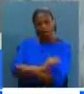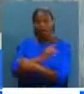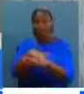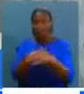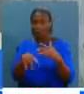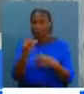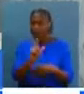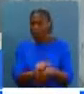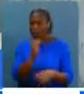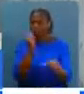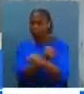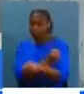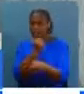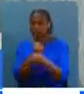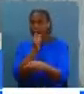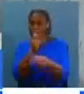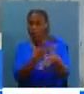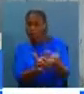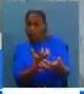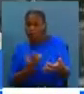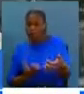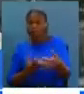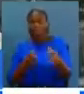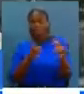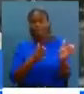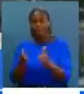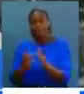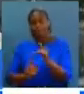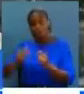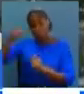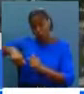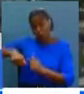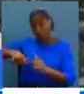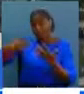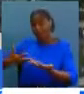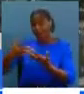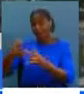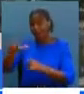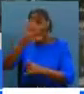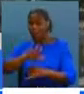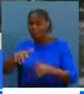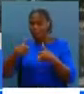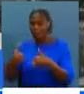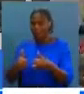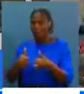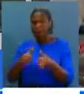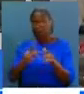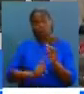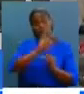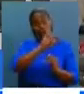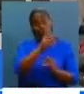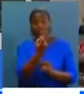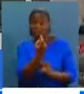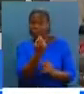foram feitas também obras de drenagem. A parte sul da urbe tem agora bom aspecto, mas a parte norte ainda carece